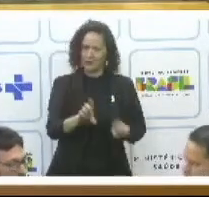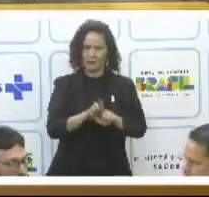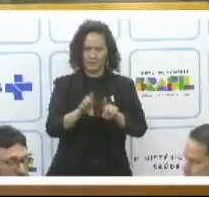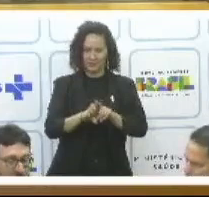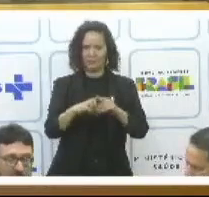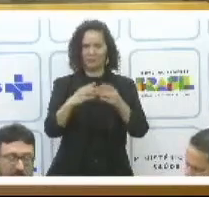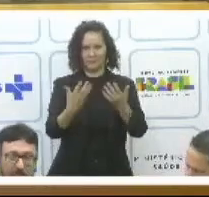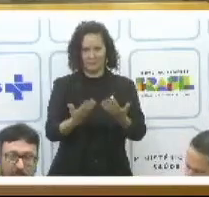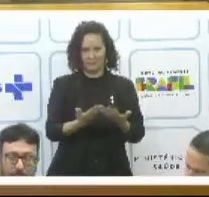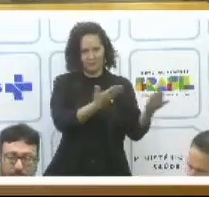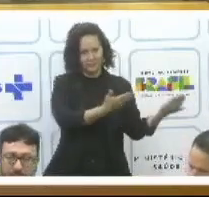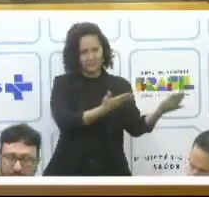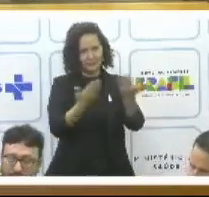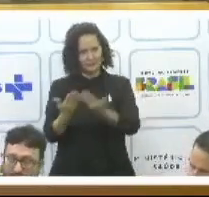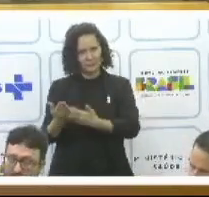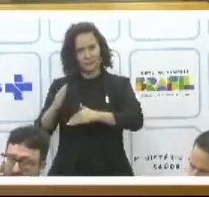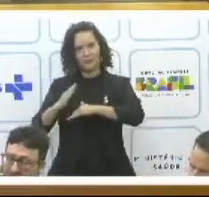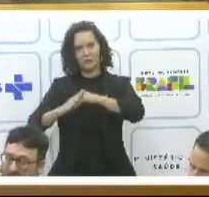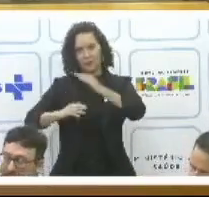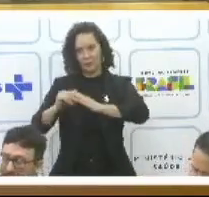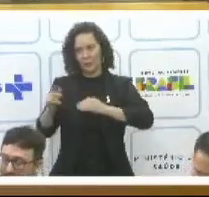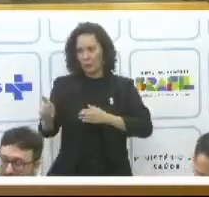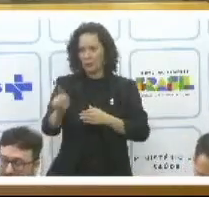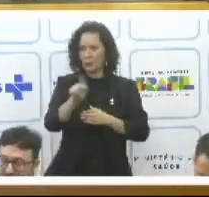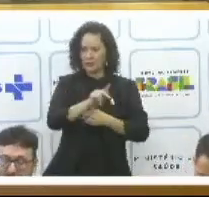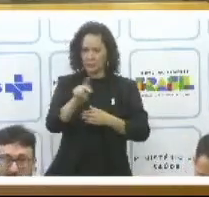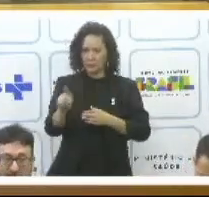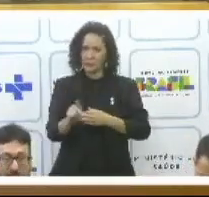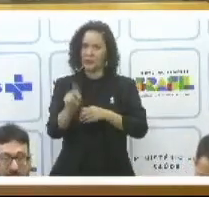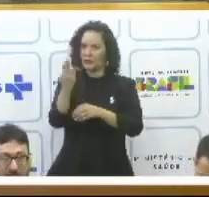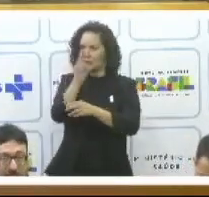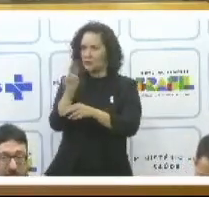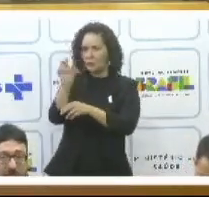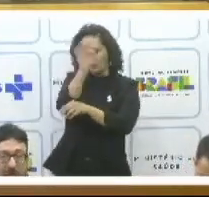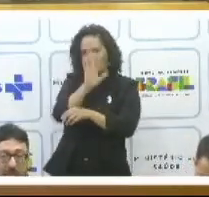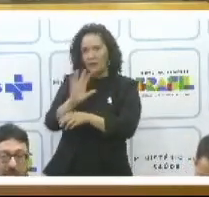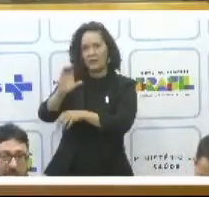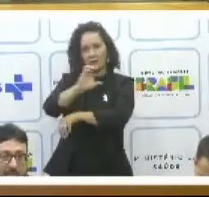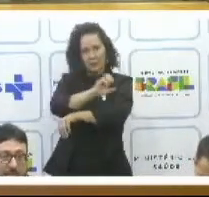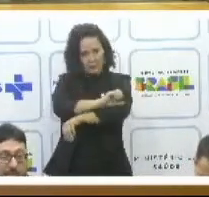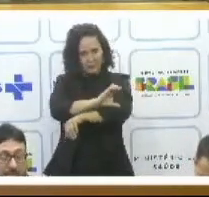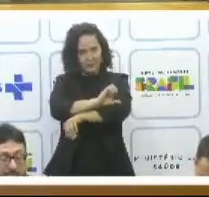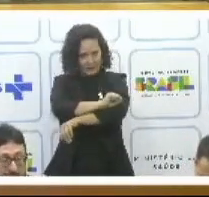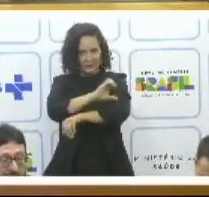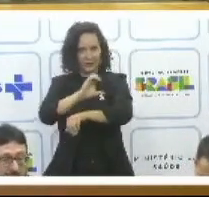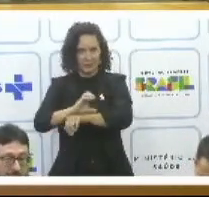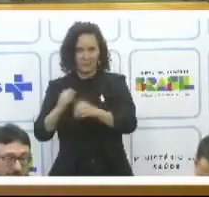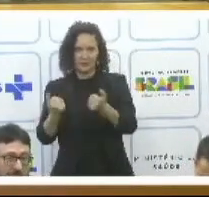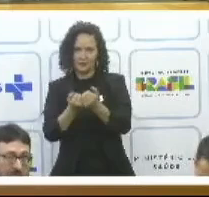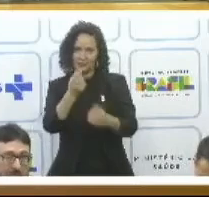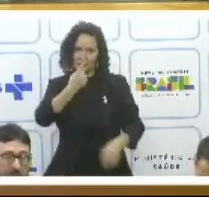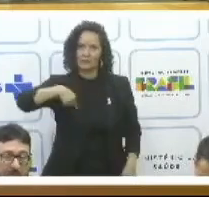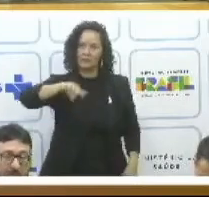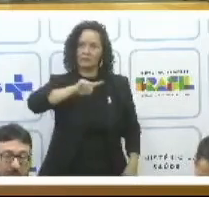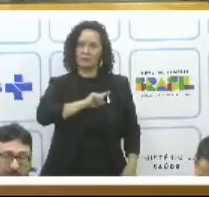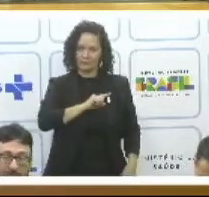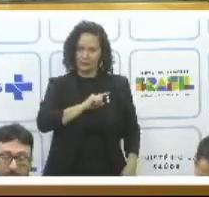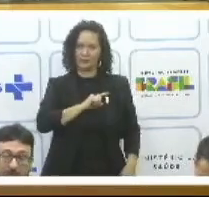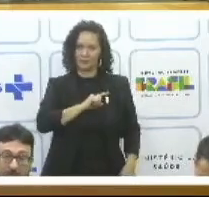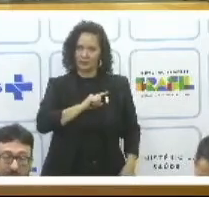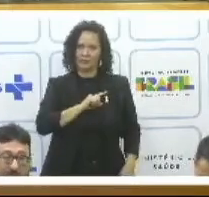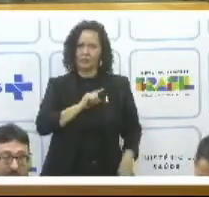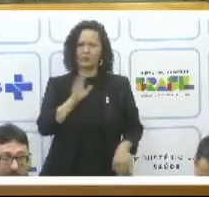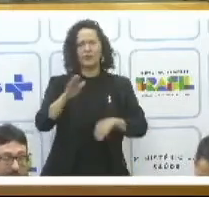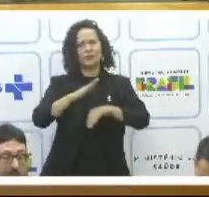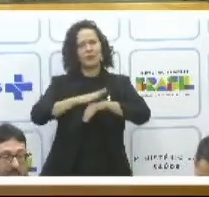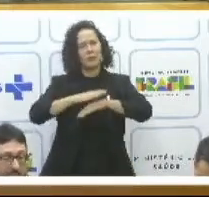né, a vinda aqui dos professores, né, da Universidade Federal de Santa Catarina, que são parceiros né, de